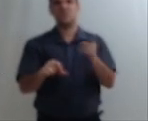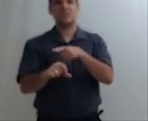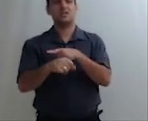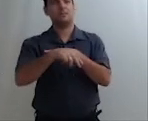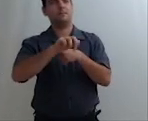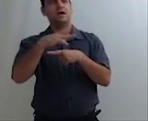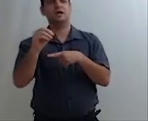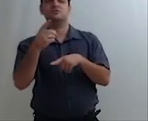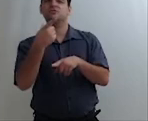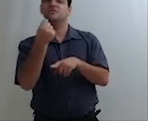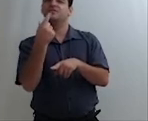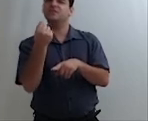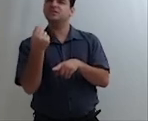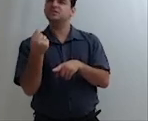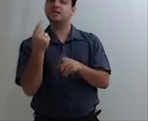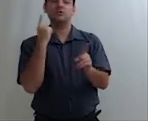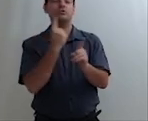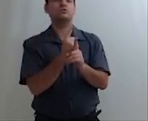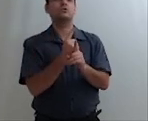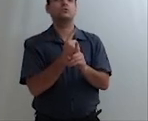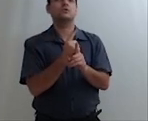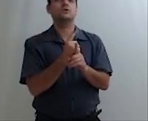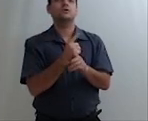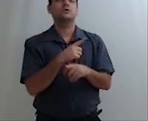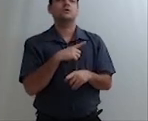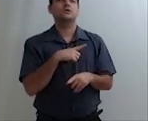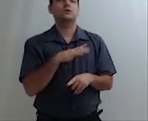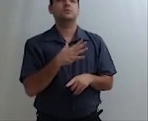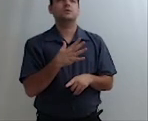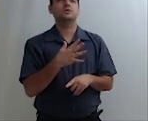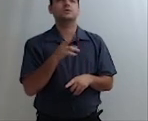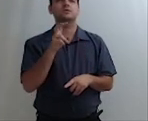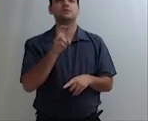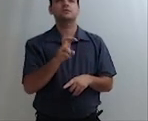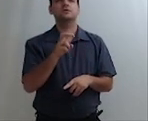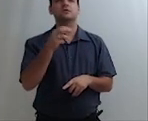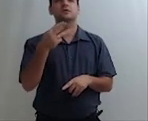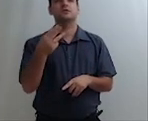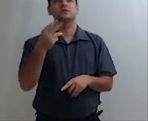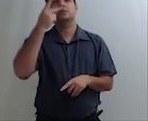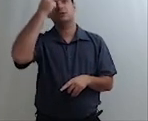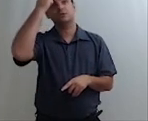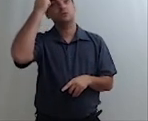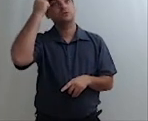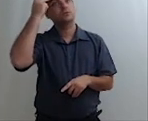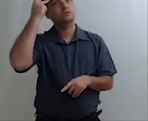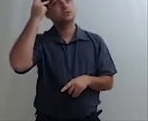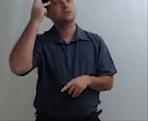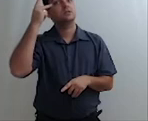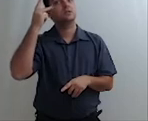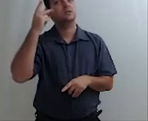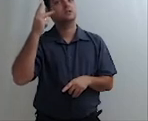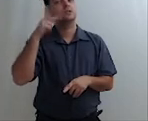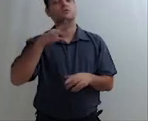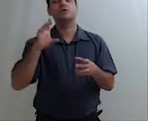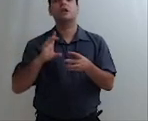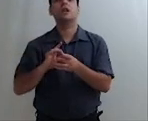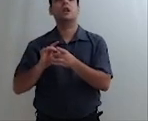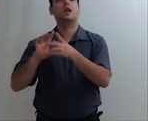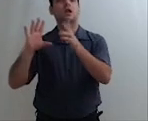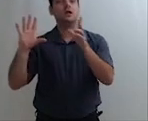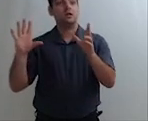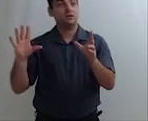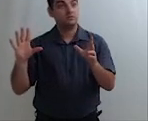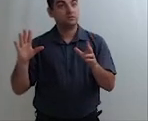2020 encontrou nada menos do que 53 pessoas eh que foram absolvidas tiveram sua